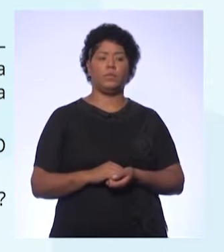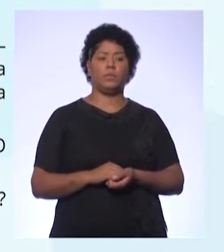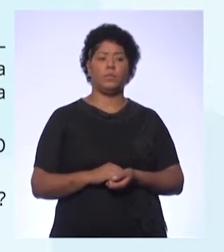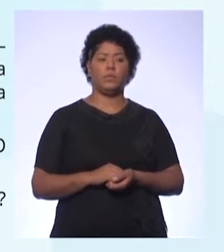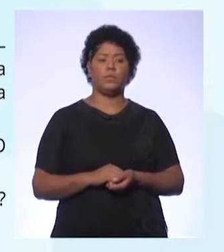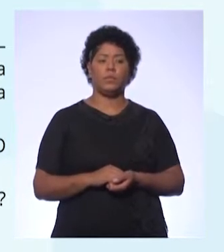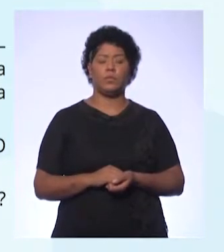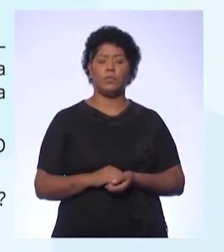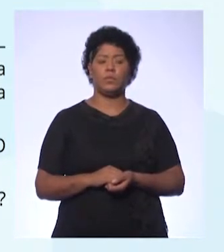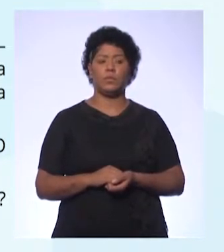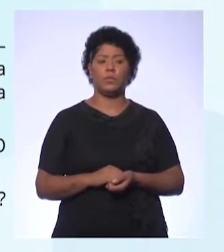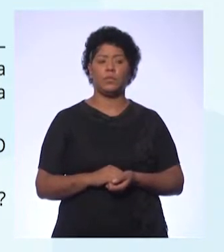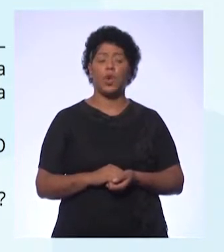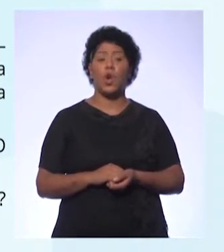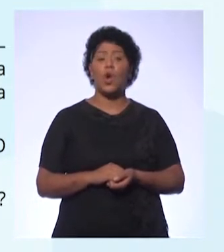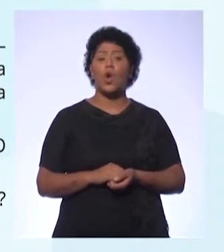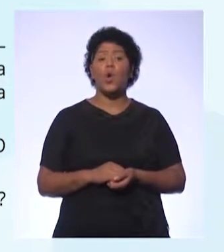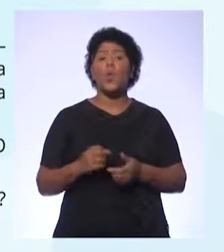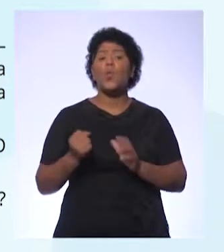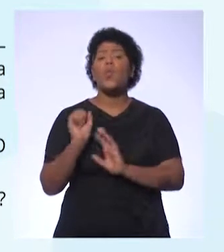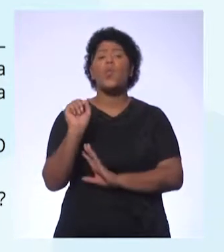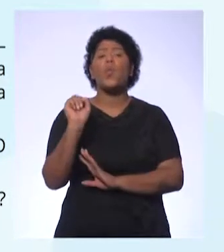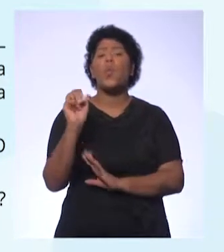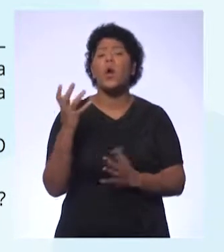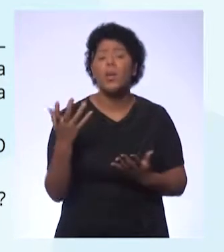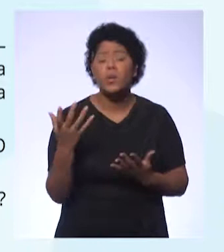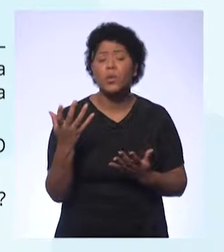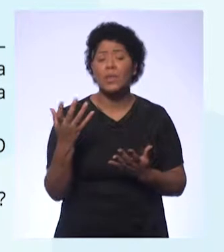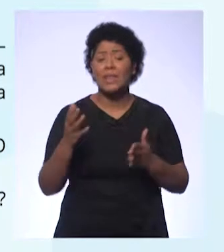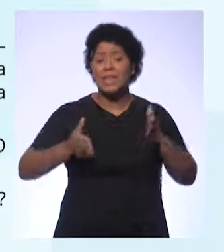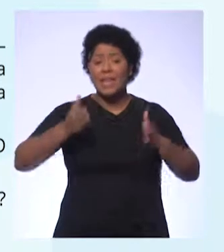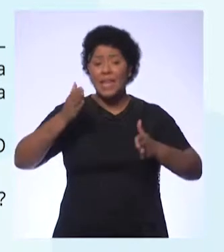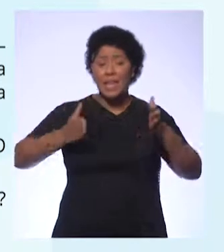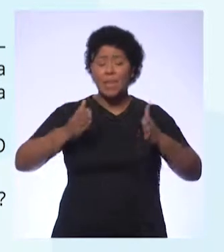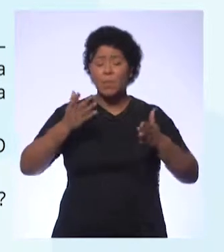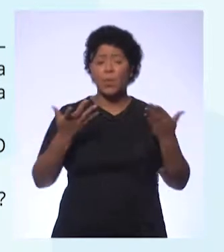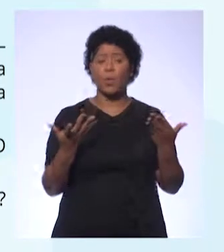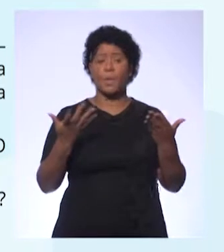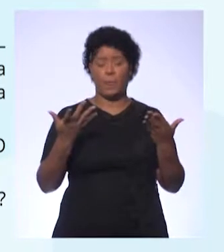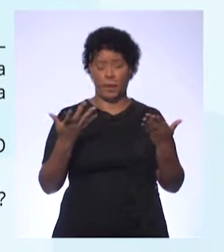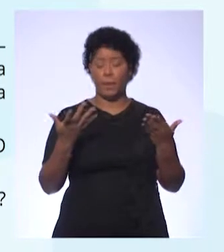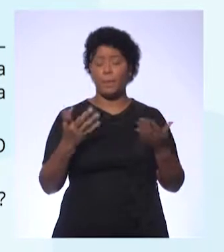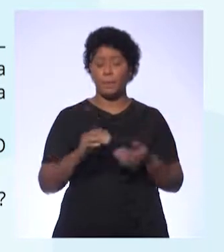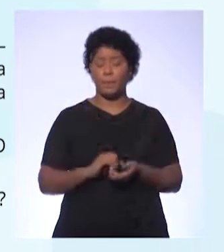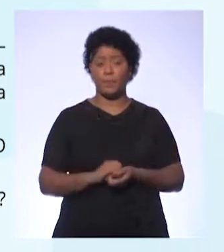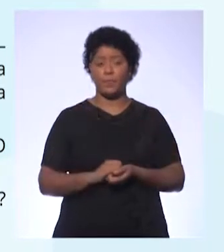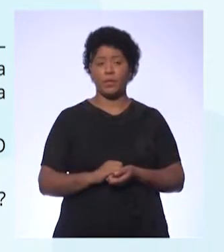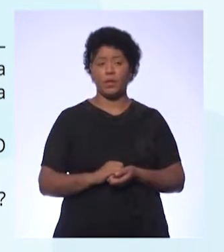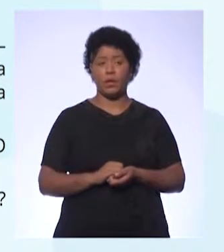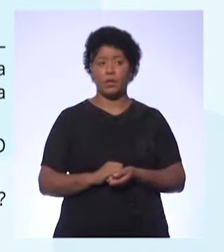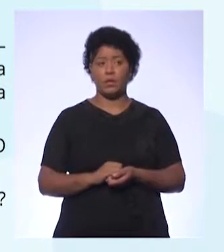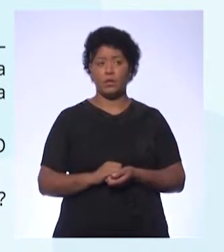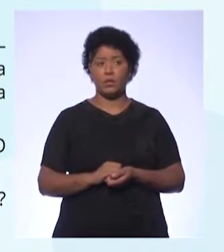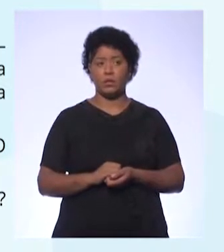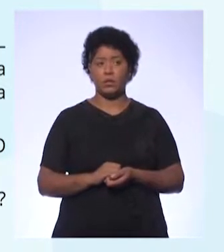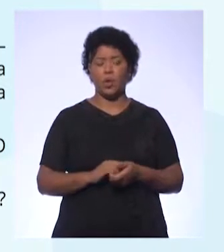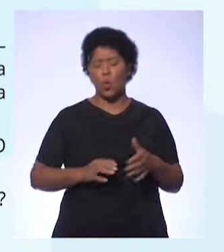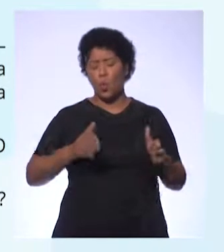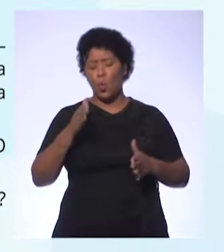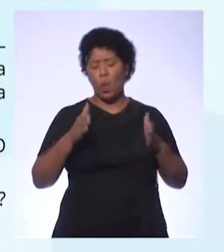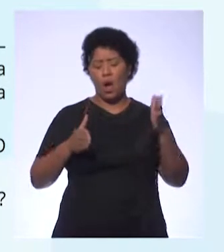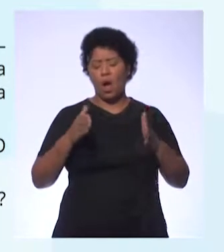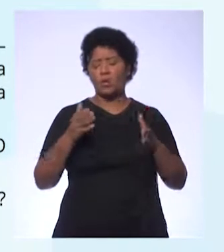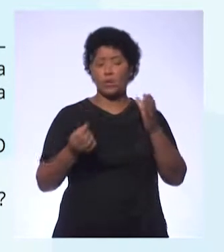é legal também. Quando a história acontece, é o tempo, né? Então, todos aqueles passos de uma narrativa, né? Quando a